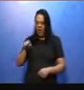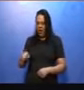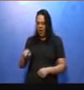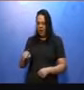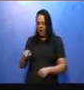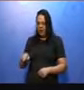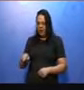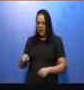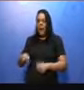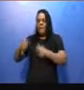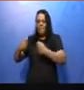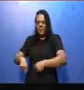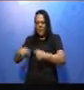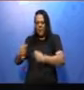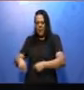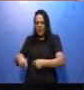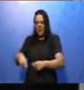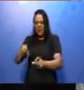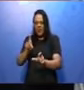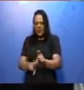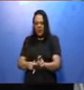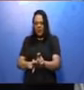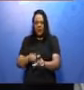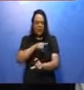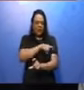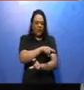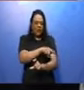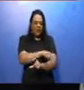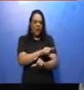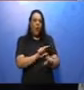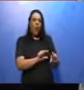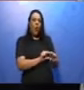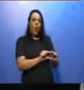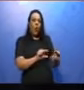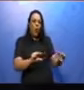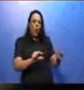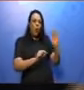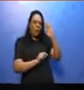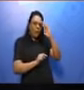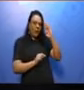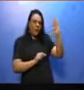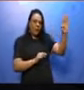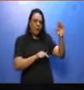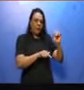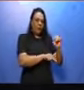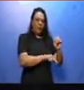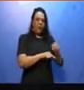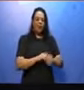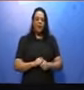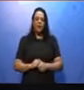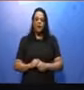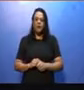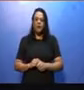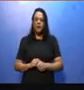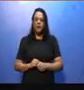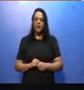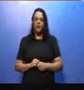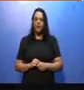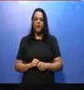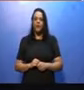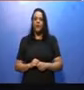exerce dependência da minha primeira oração, que é a oração principal, ok?